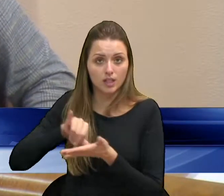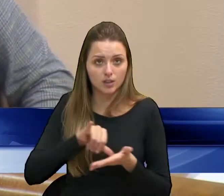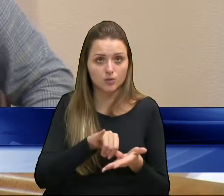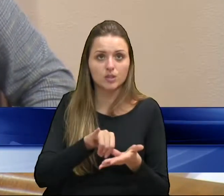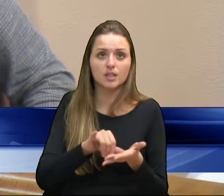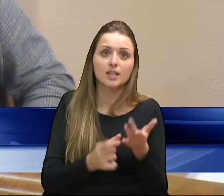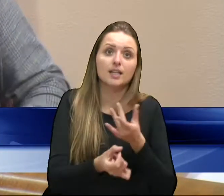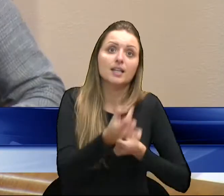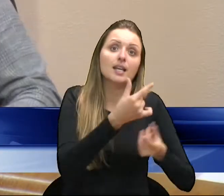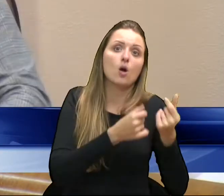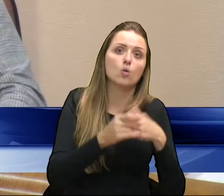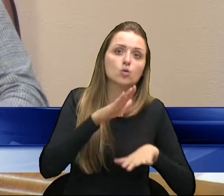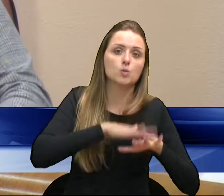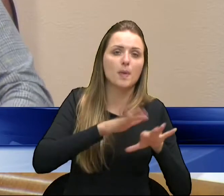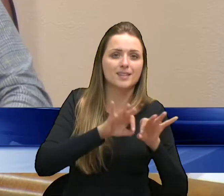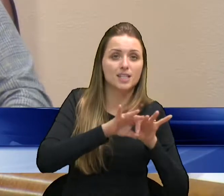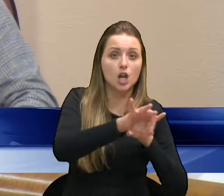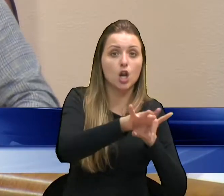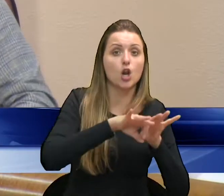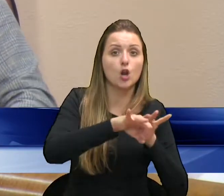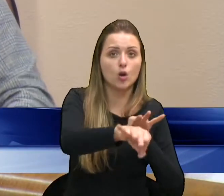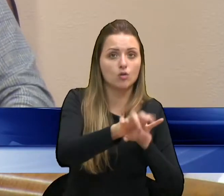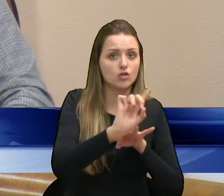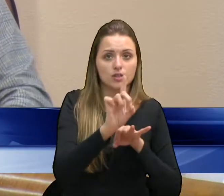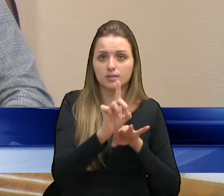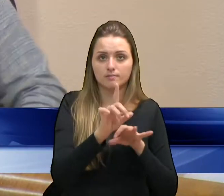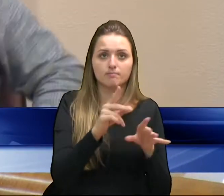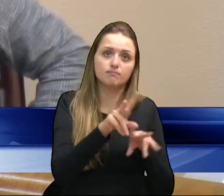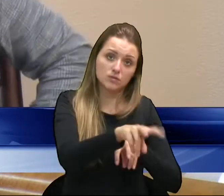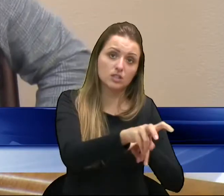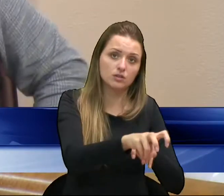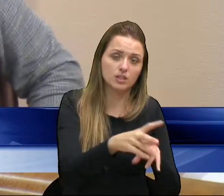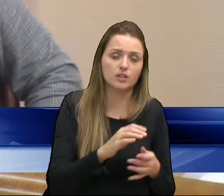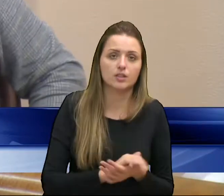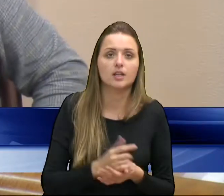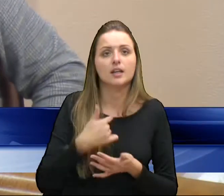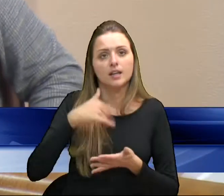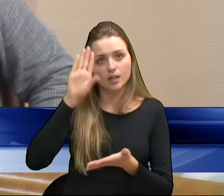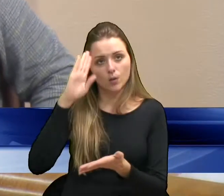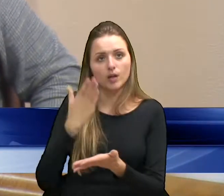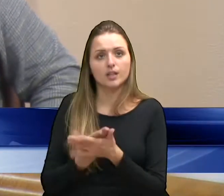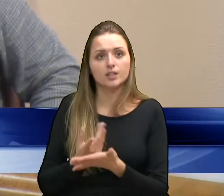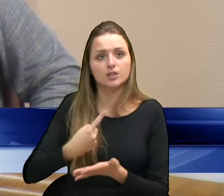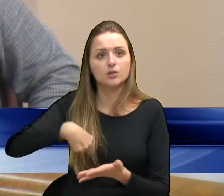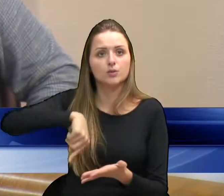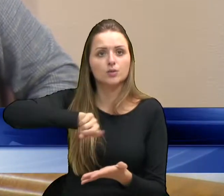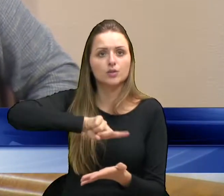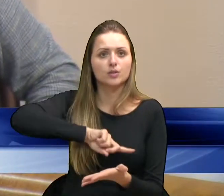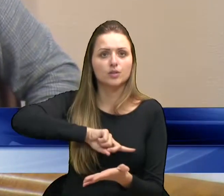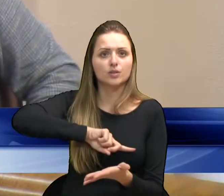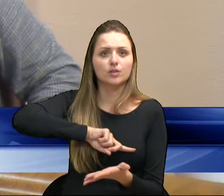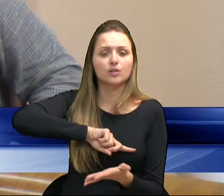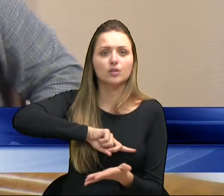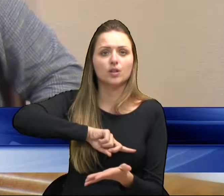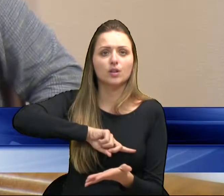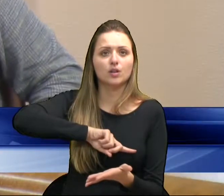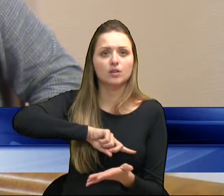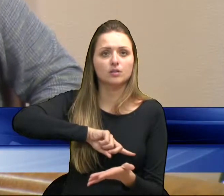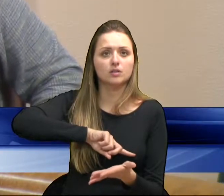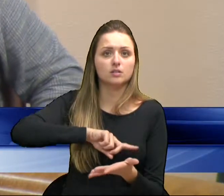estão, não sendo urbano. Por isso, eu acredito que a gente venha a somar muito nesse momento,